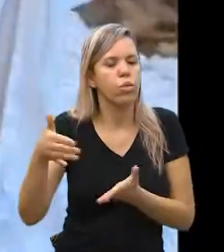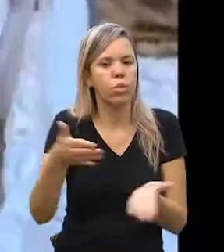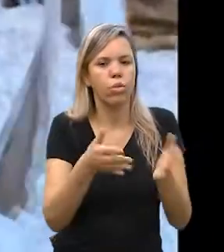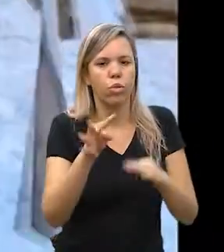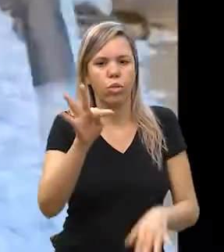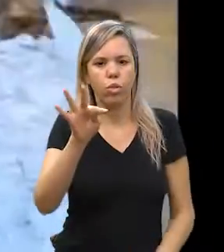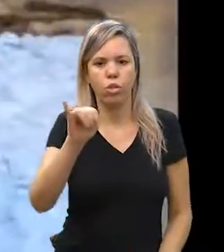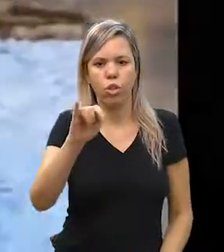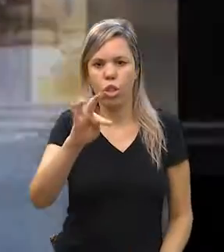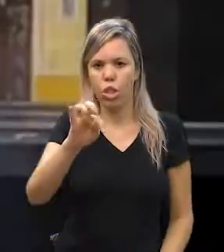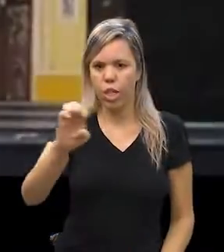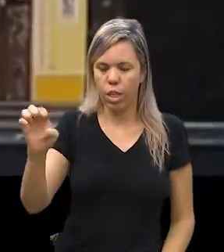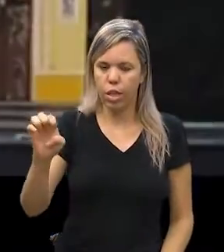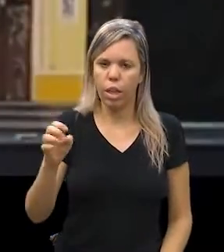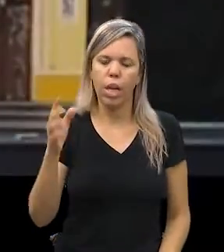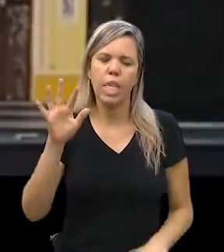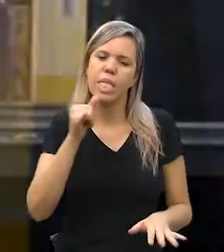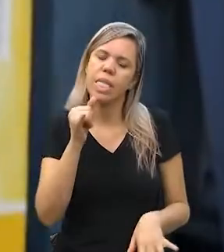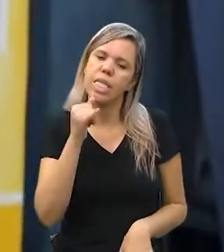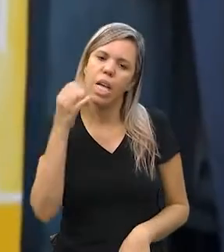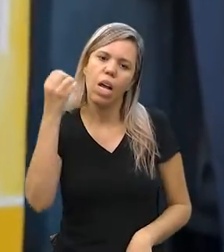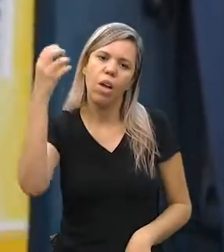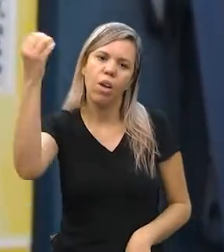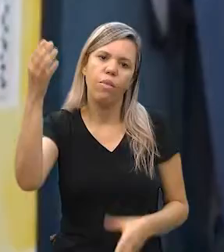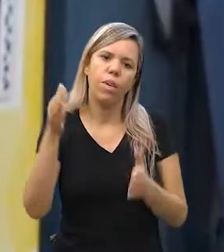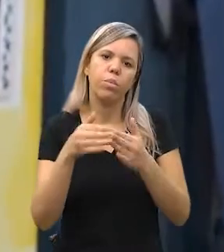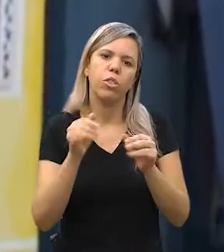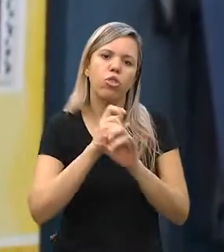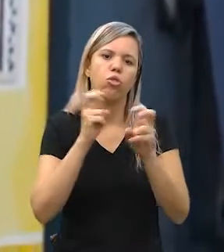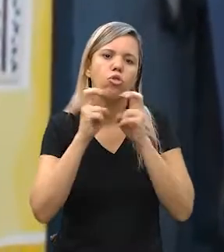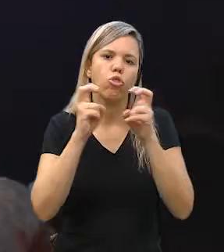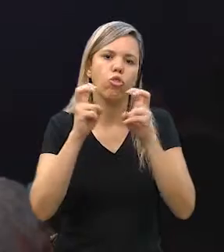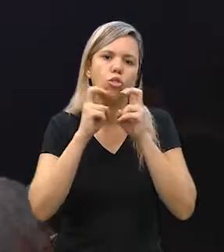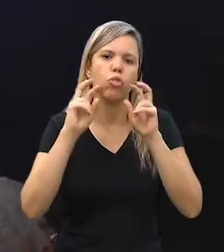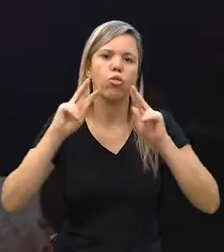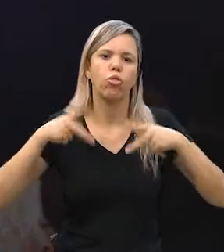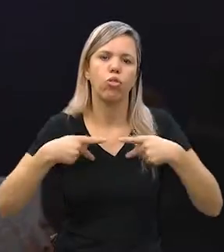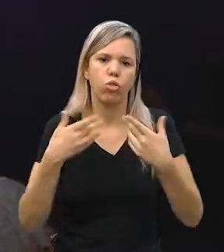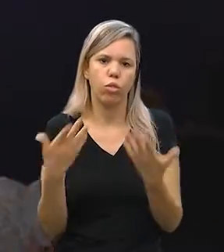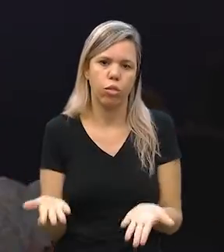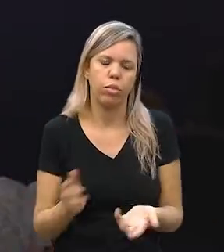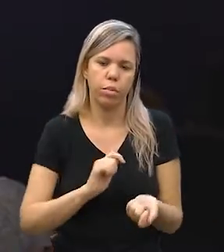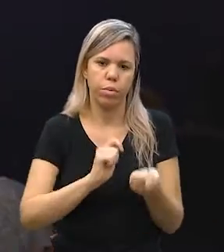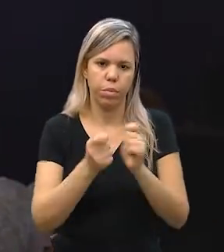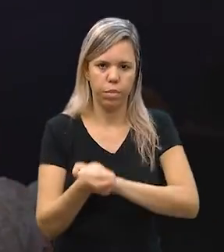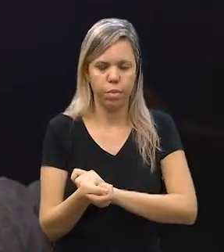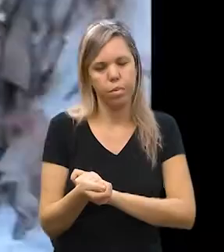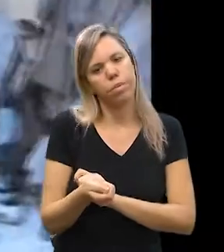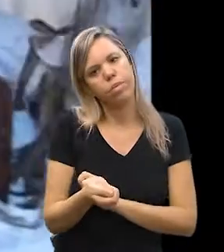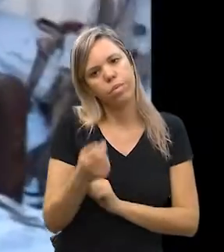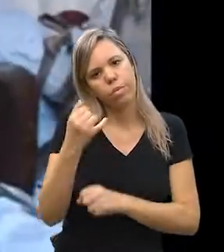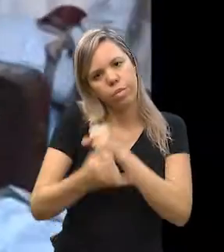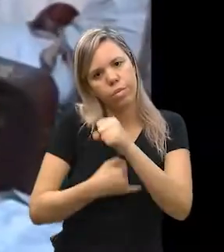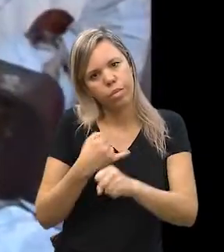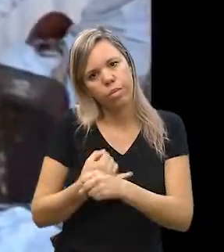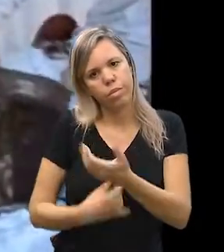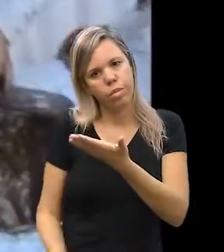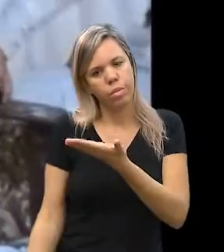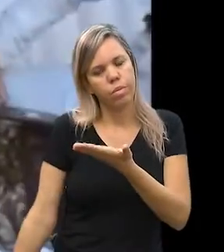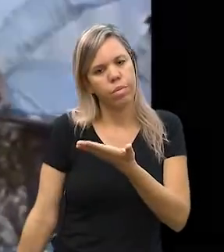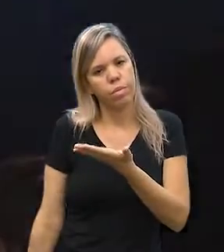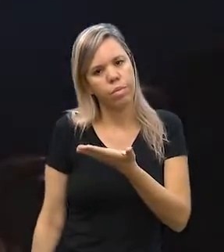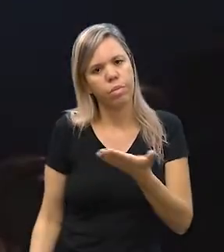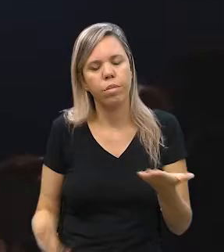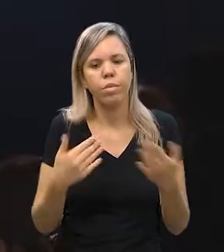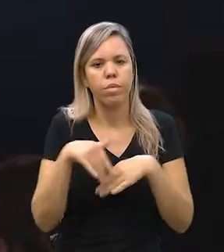Tietê, como se fosse um viajante que lança um pedido de socorro à humanidade. A adaptação para a versão online reserva ainda